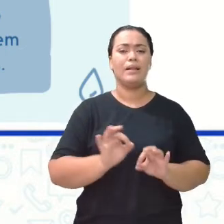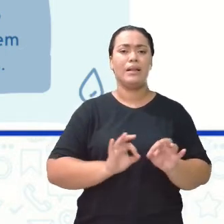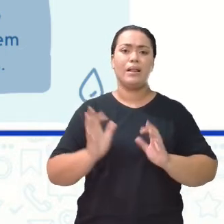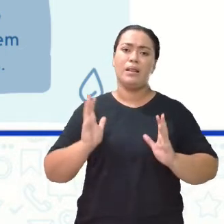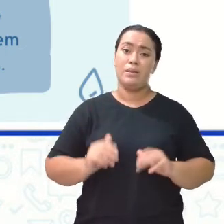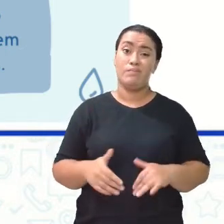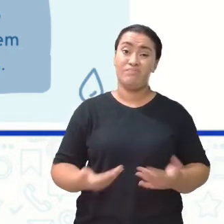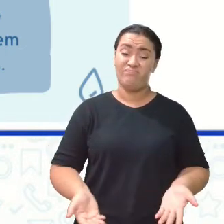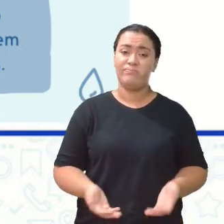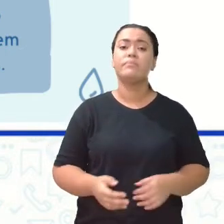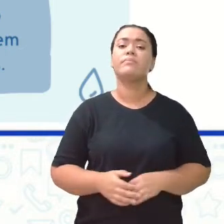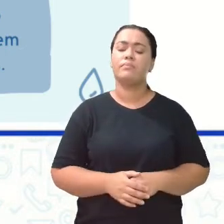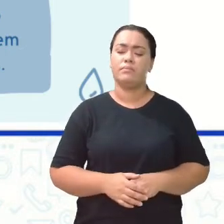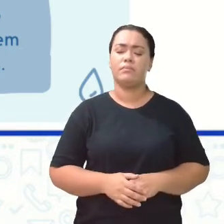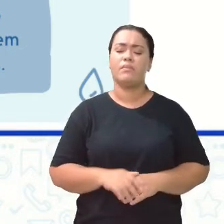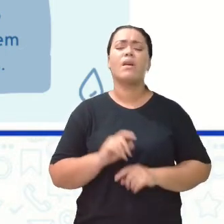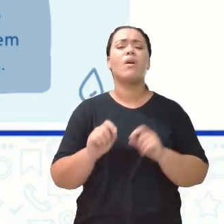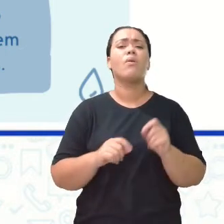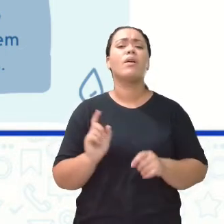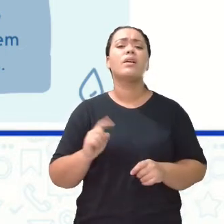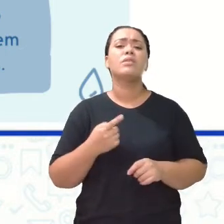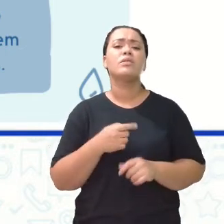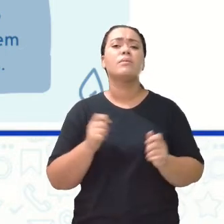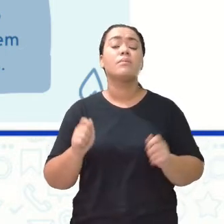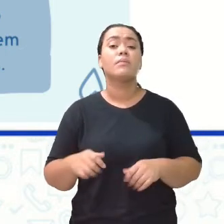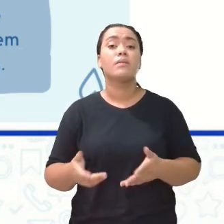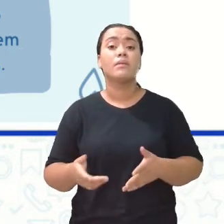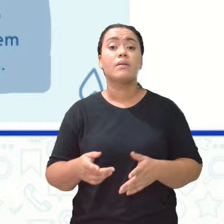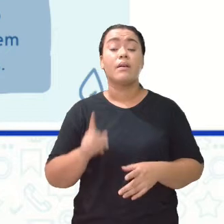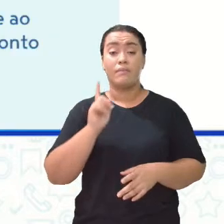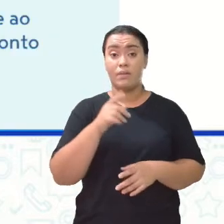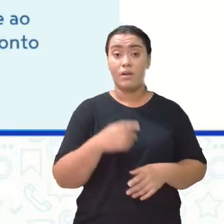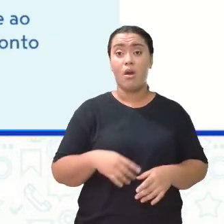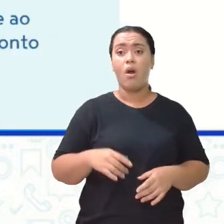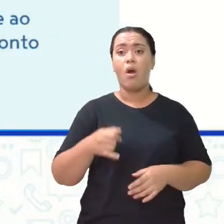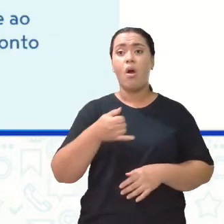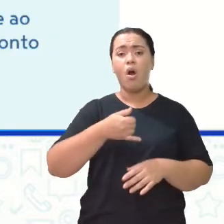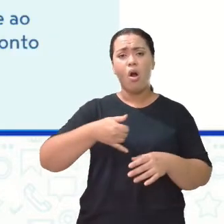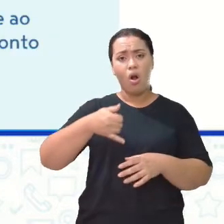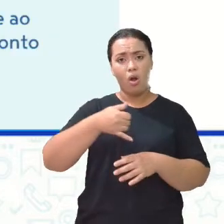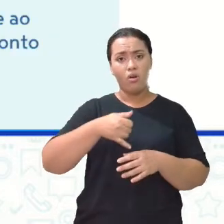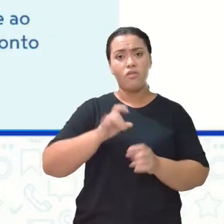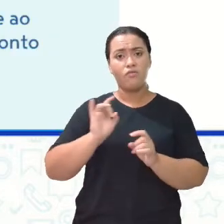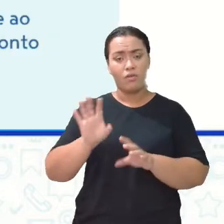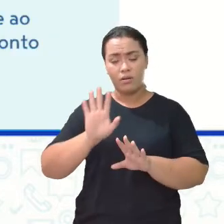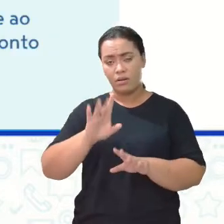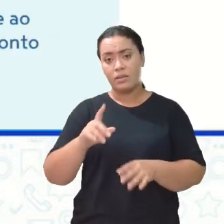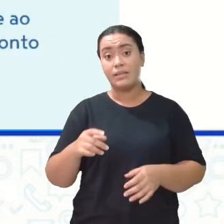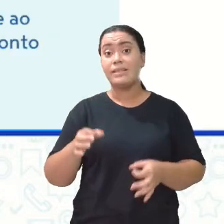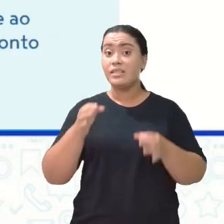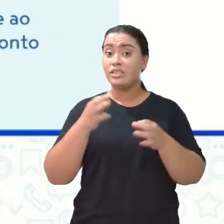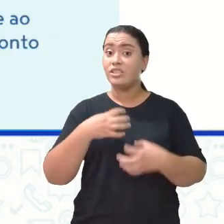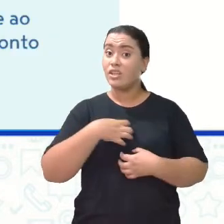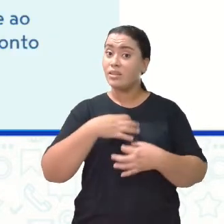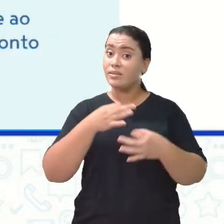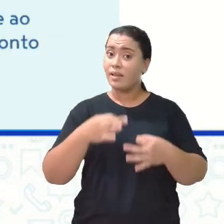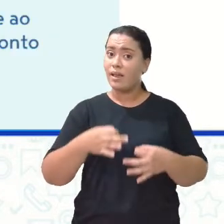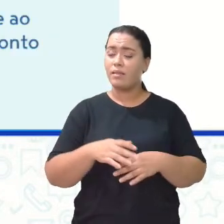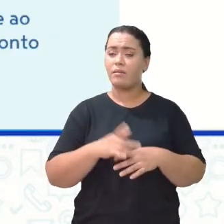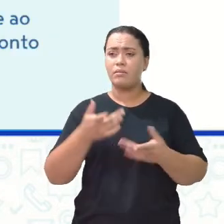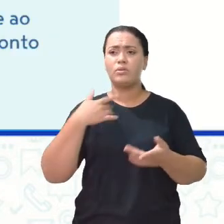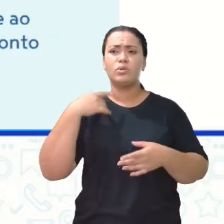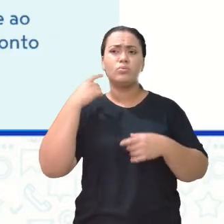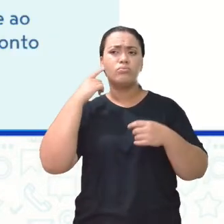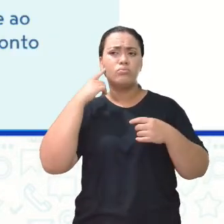é, exatamente. Então, o que é que a gente pode fazer? A gente pode jogar esse óleo fora de uma forma correta. E aí, muita dúvida